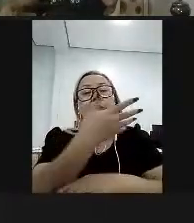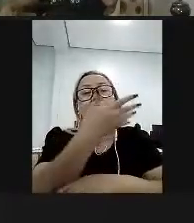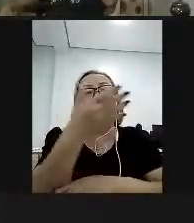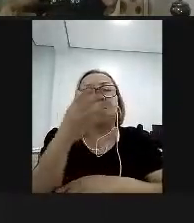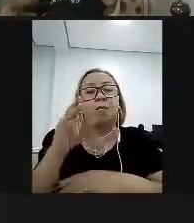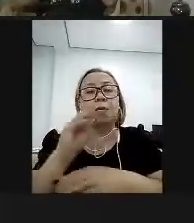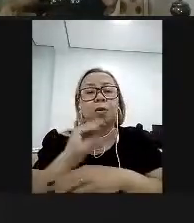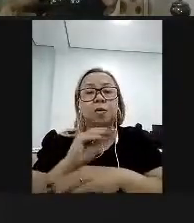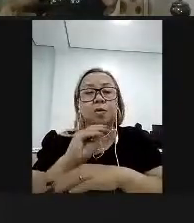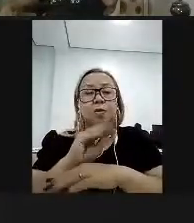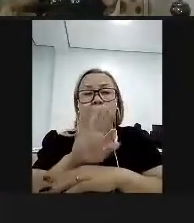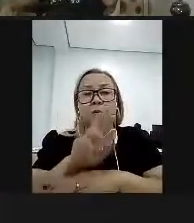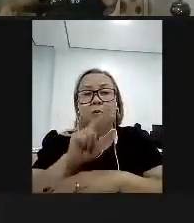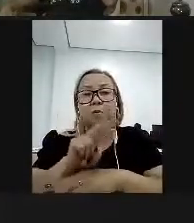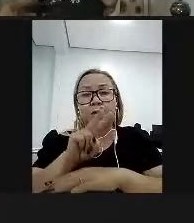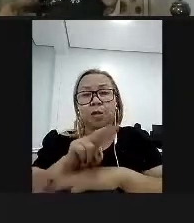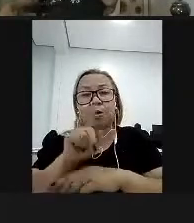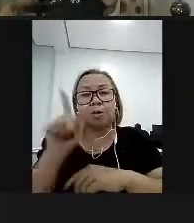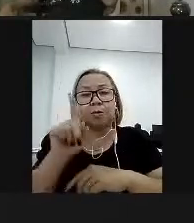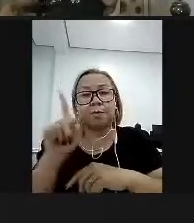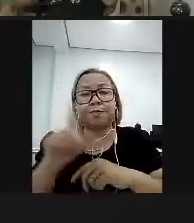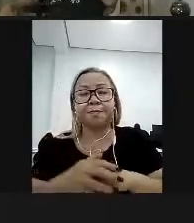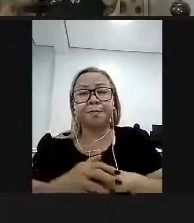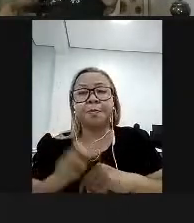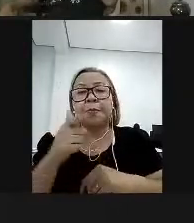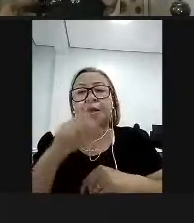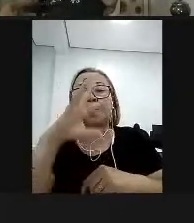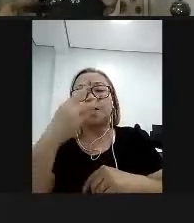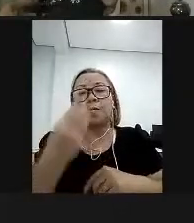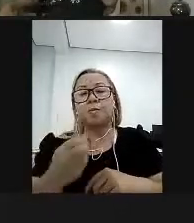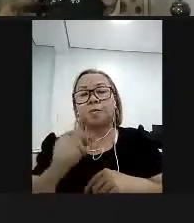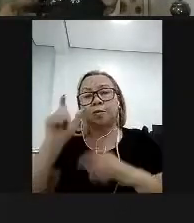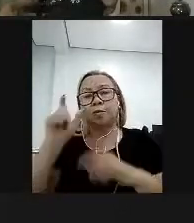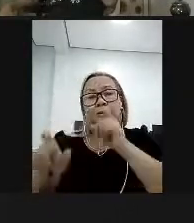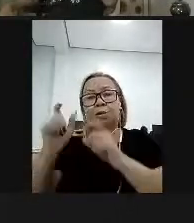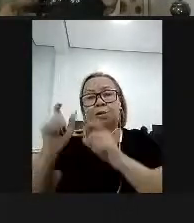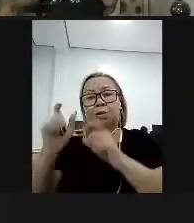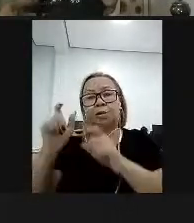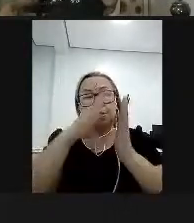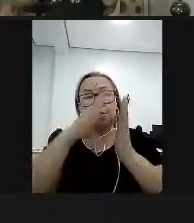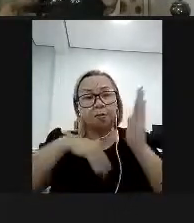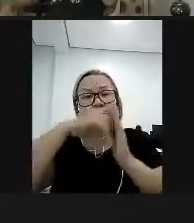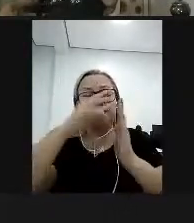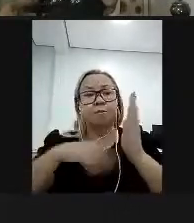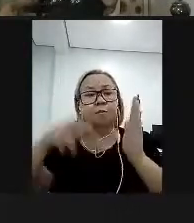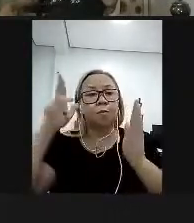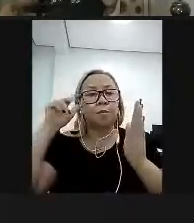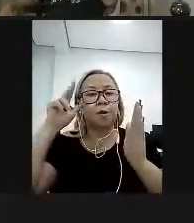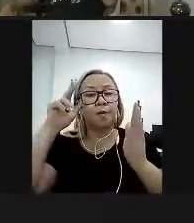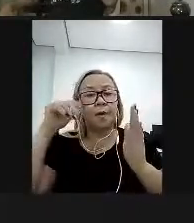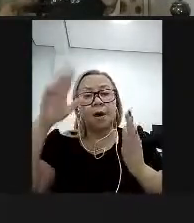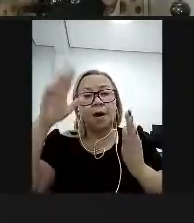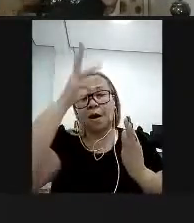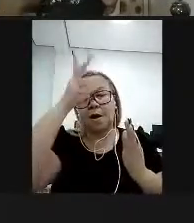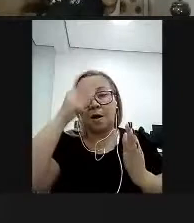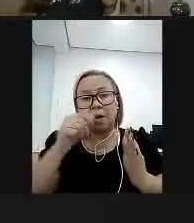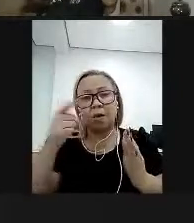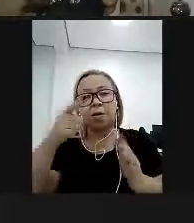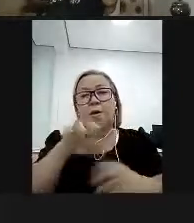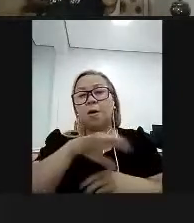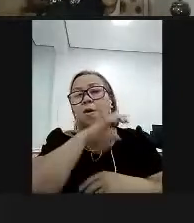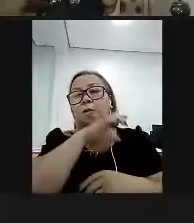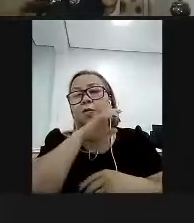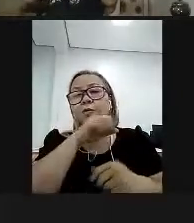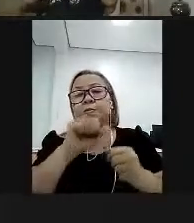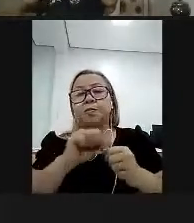pintei, né, lá com outros artistas, a gente pintou cavalo, galinha e outros bichos. Inclusive, eu pintei um bode, foi o